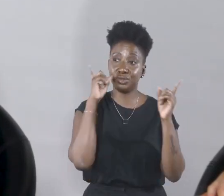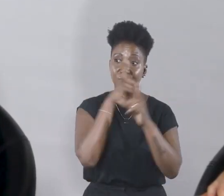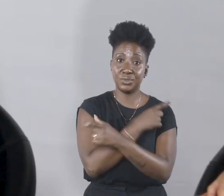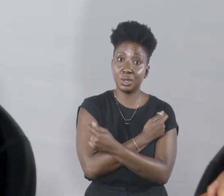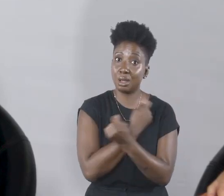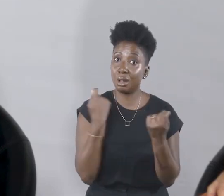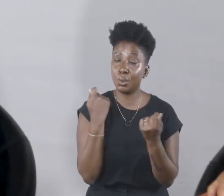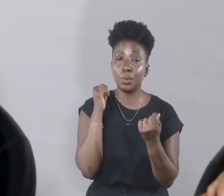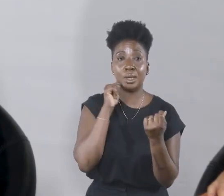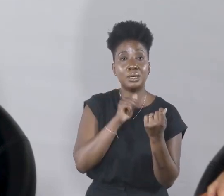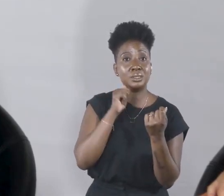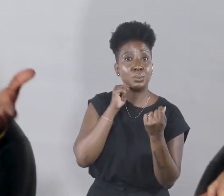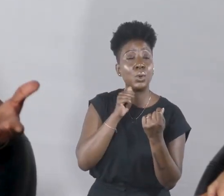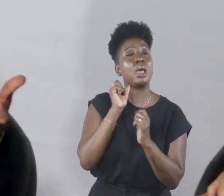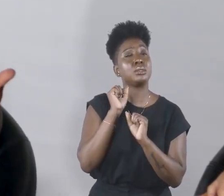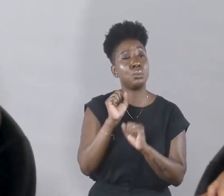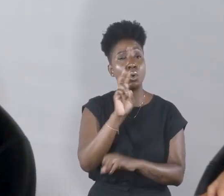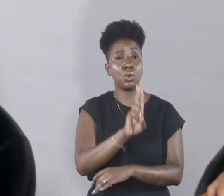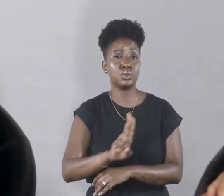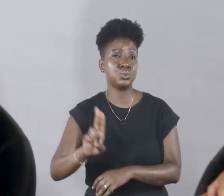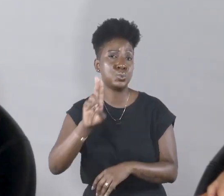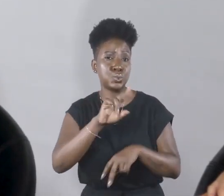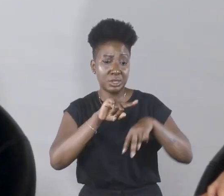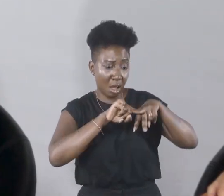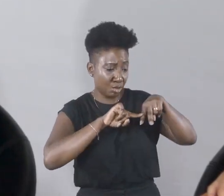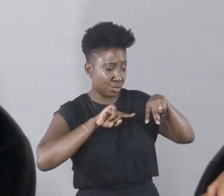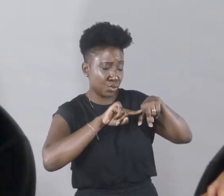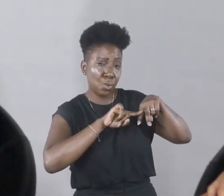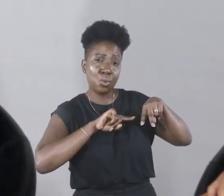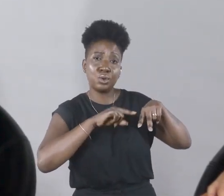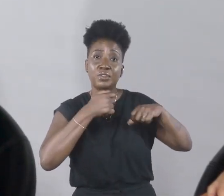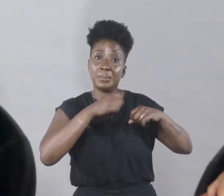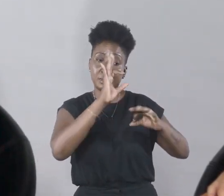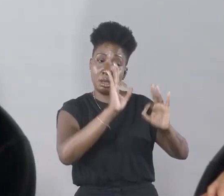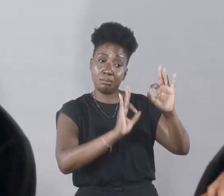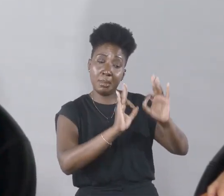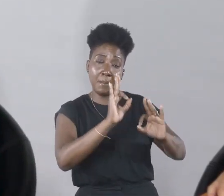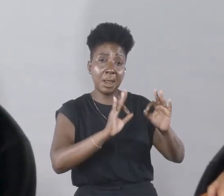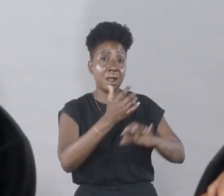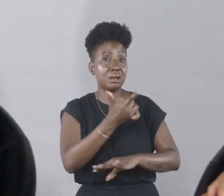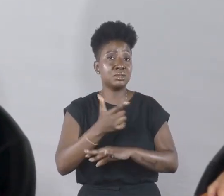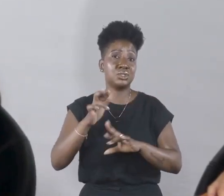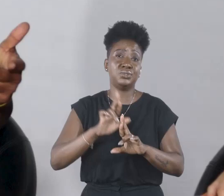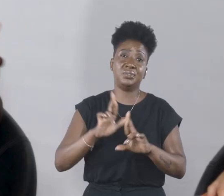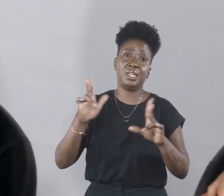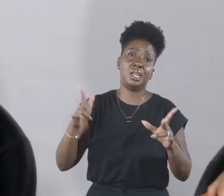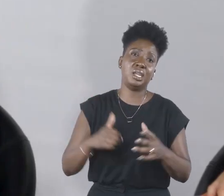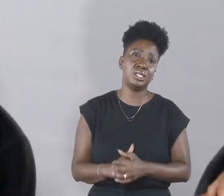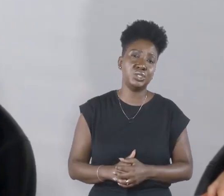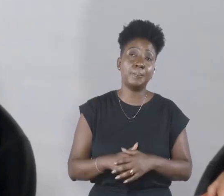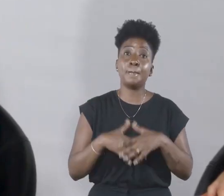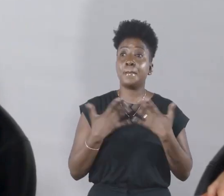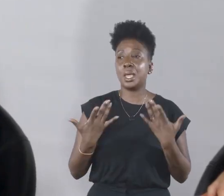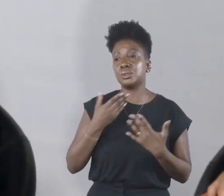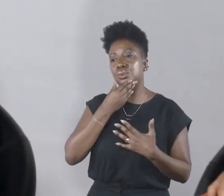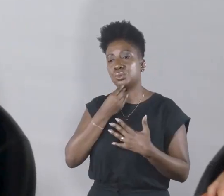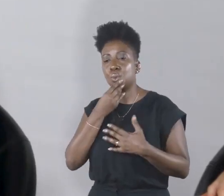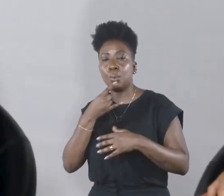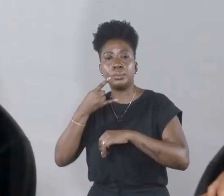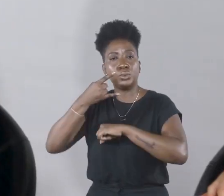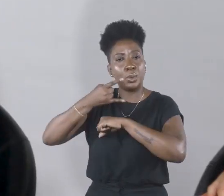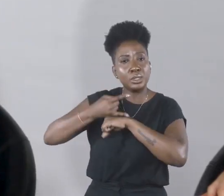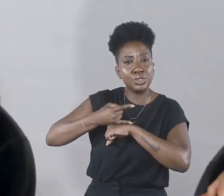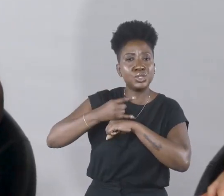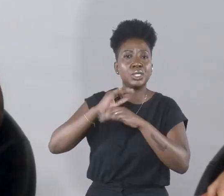50 graus. Então, eu entendo, sua cultura é muçulmana, a mulher tem que fechar, tá respeitado, mas aqui no Rio precisa dar uma